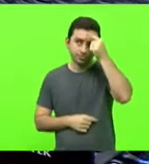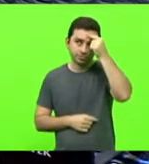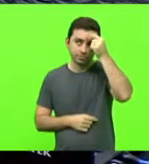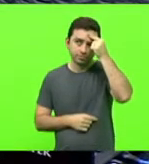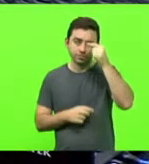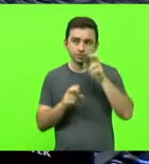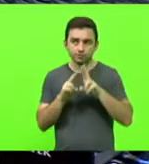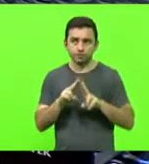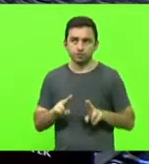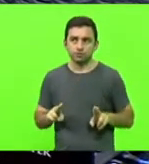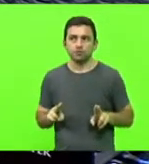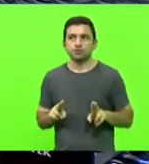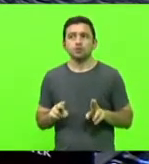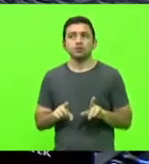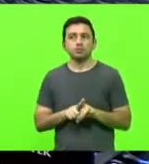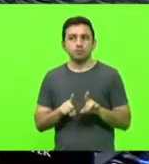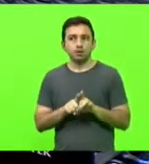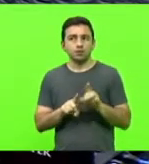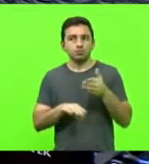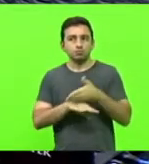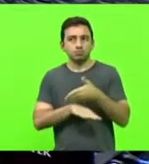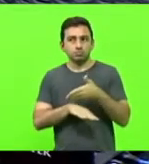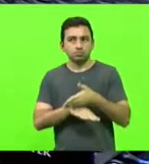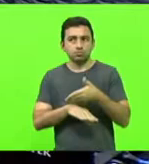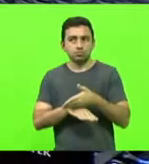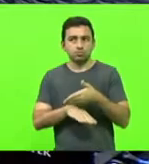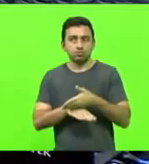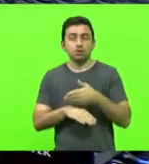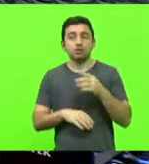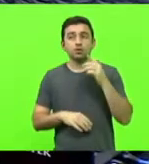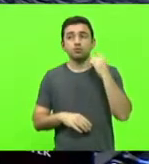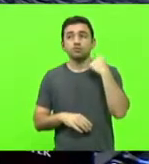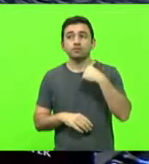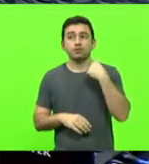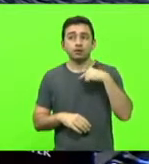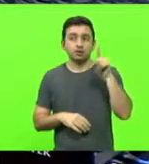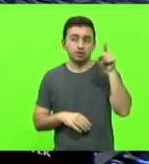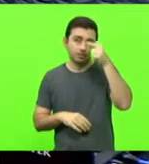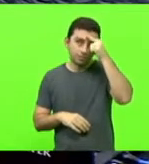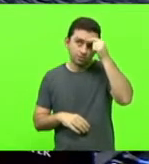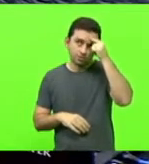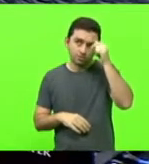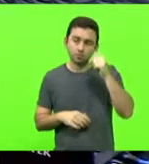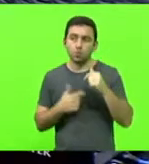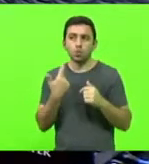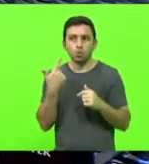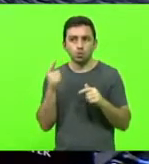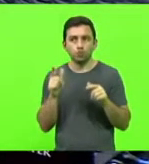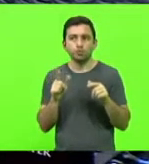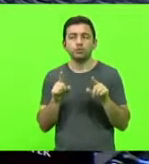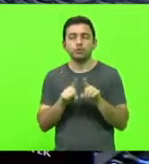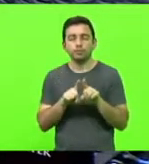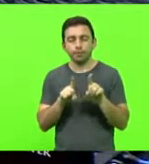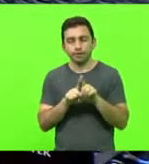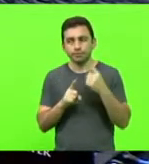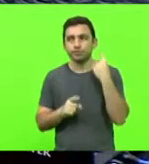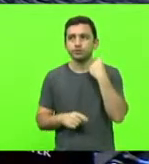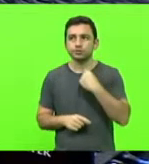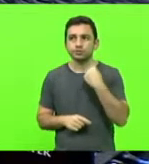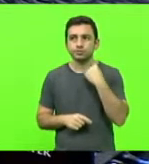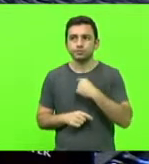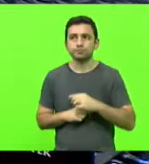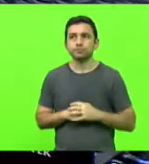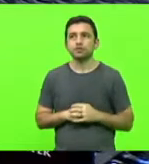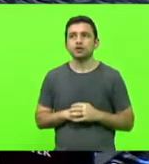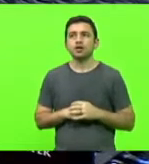estado, teve a participação da Universidade Federal de Minas Gerais, de outra universidade de Minas Gerais.